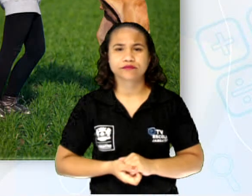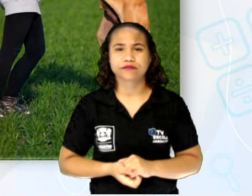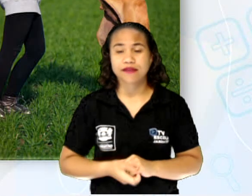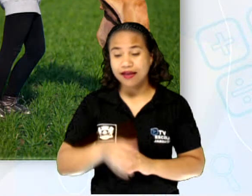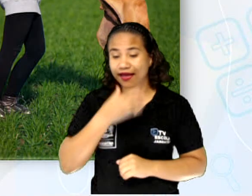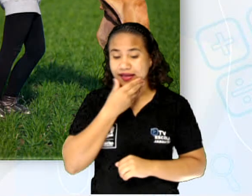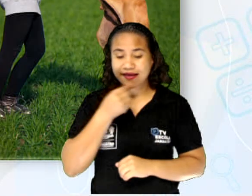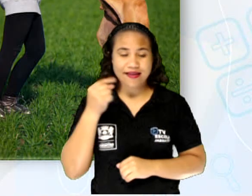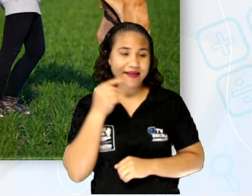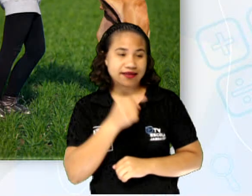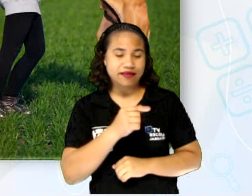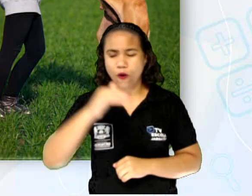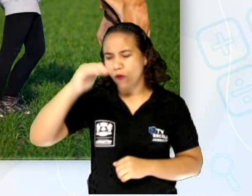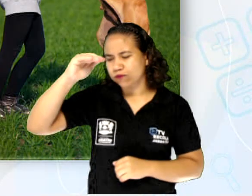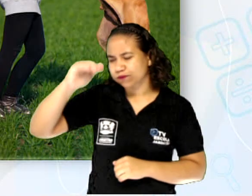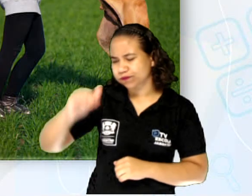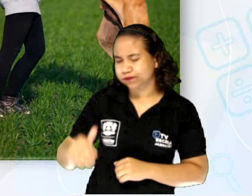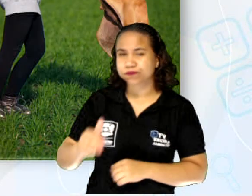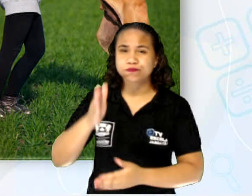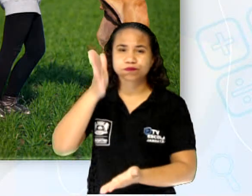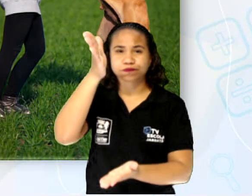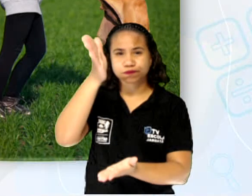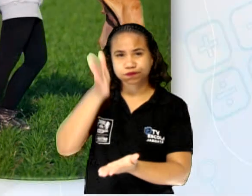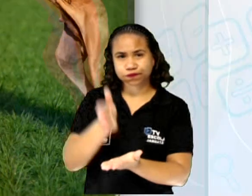Ele, pequeno, cachorro.